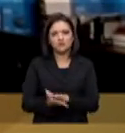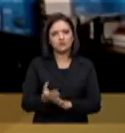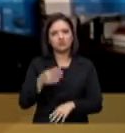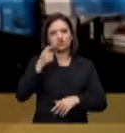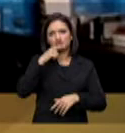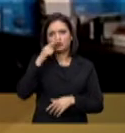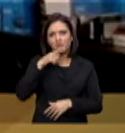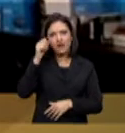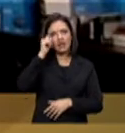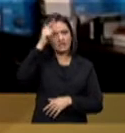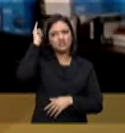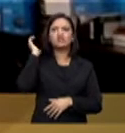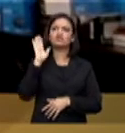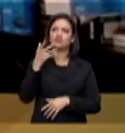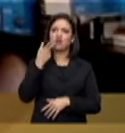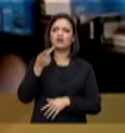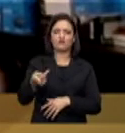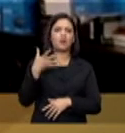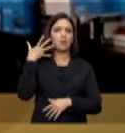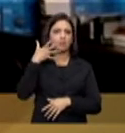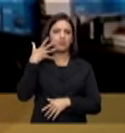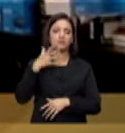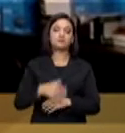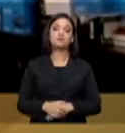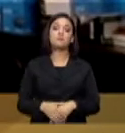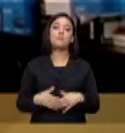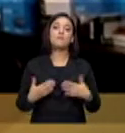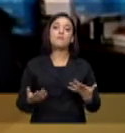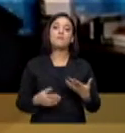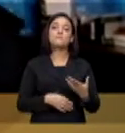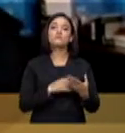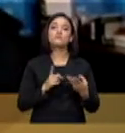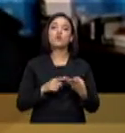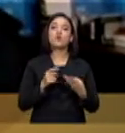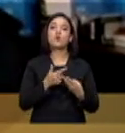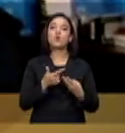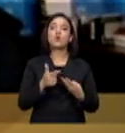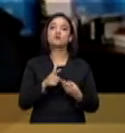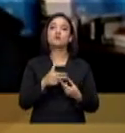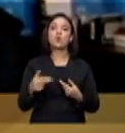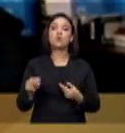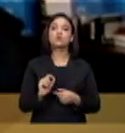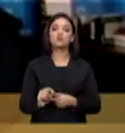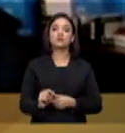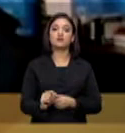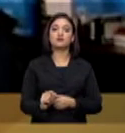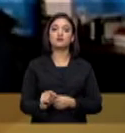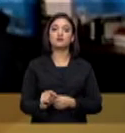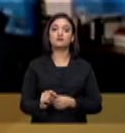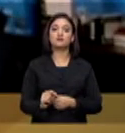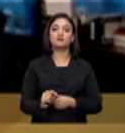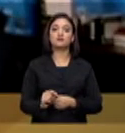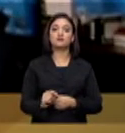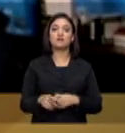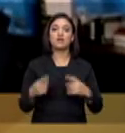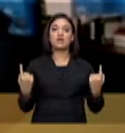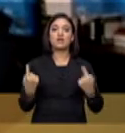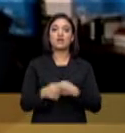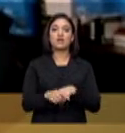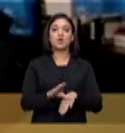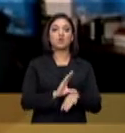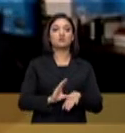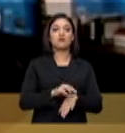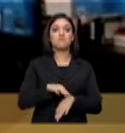desses assuntos todos. Vou ao ponto principal, que é a questão da inconstitucionalidade